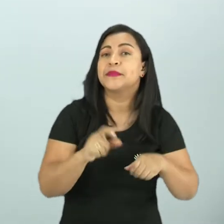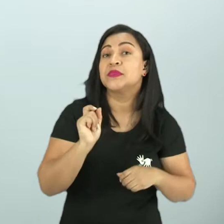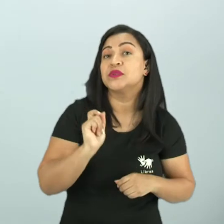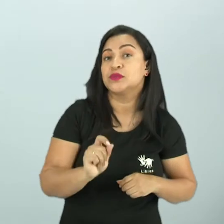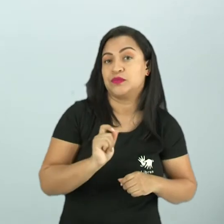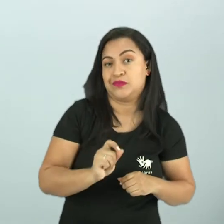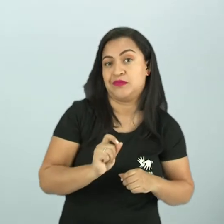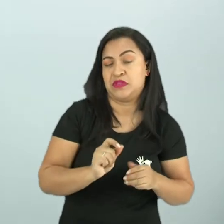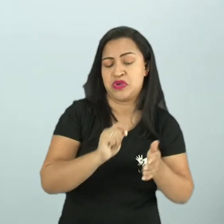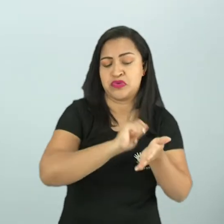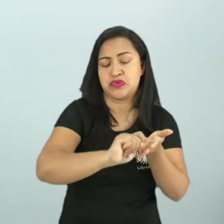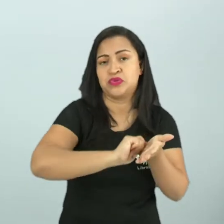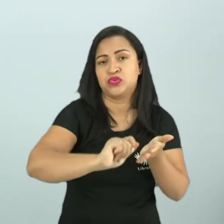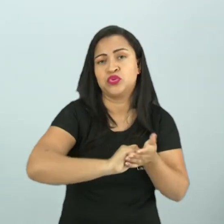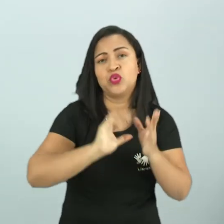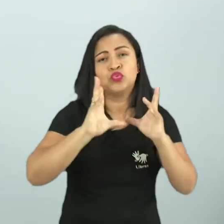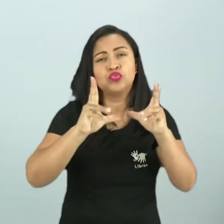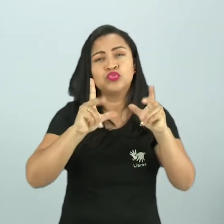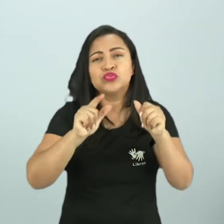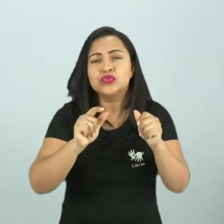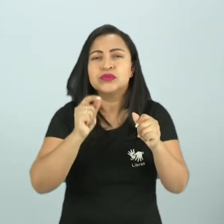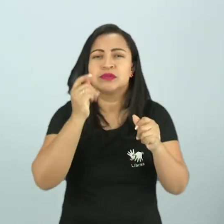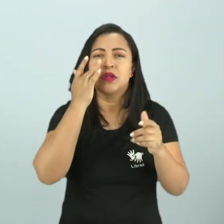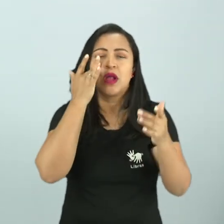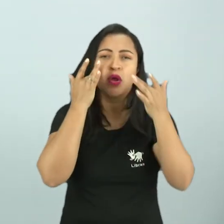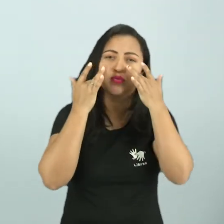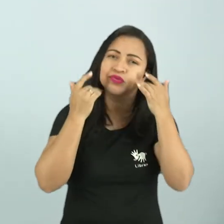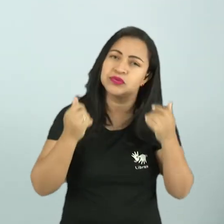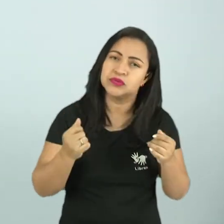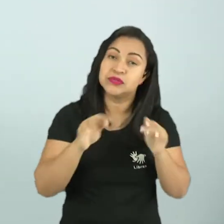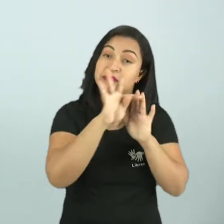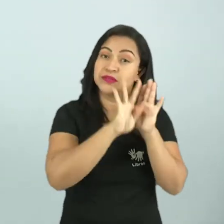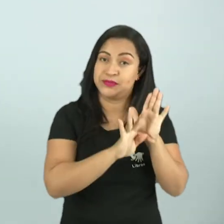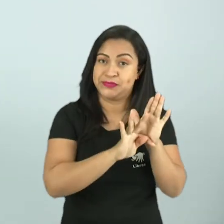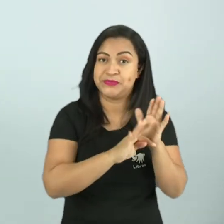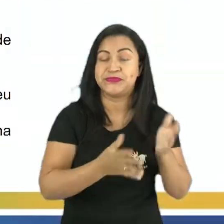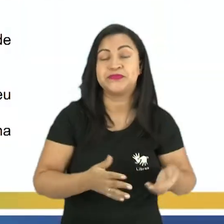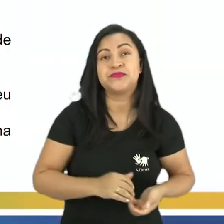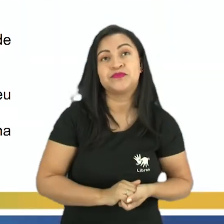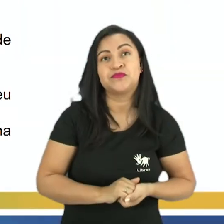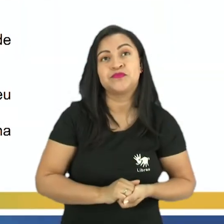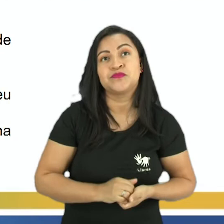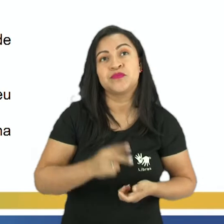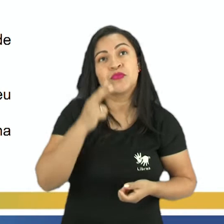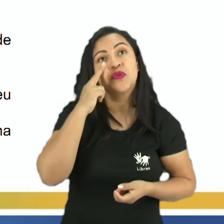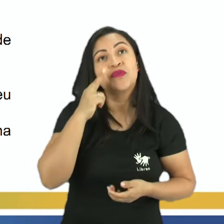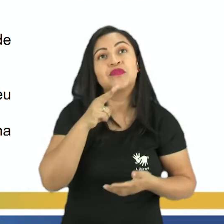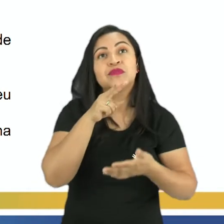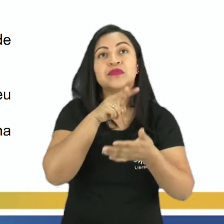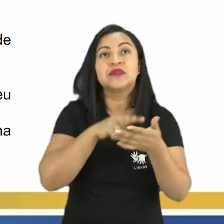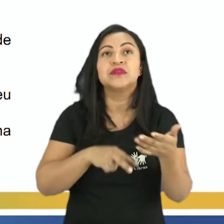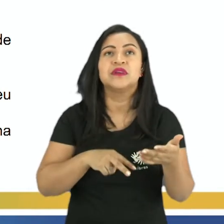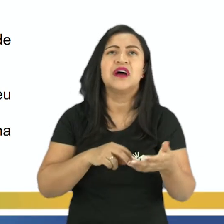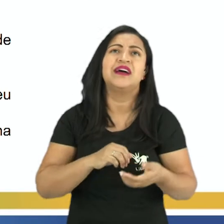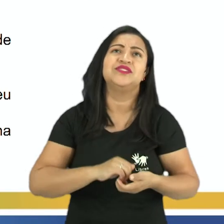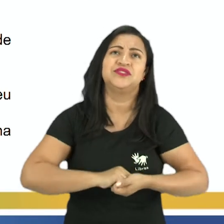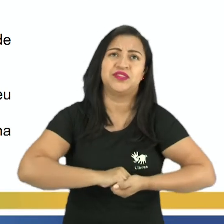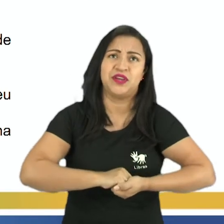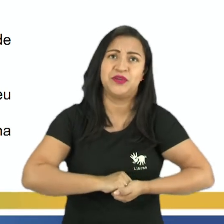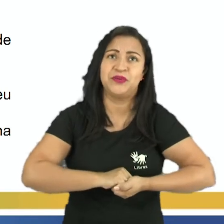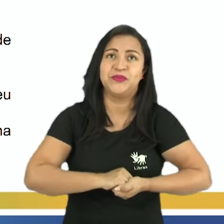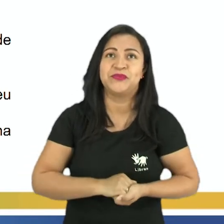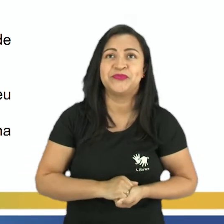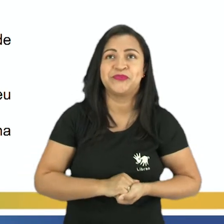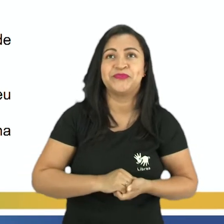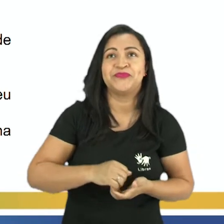artifícios para conduzir a encenação desse texto. Vamos ler aqui a peça de Maria